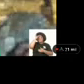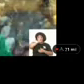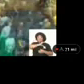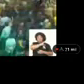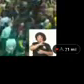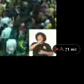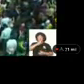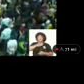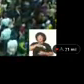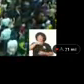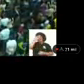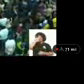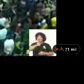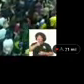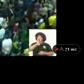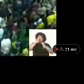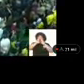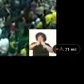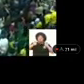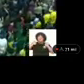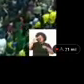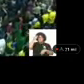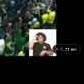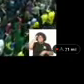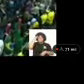que entende o mundo espiritual.